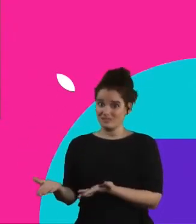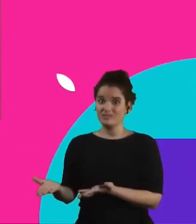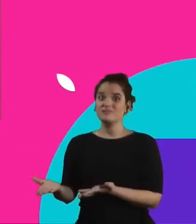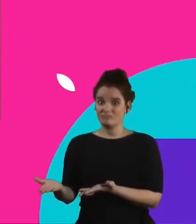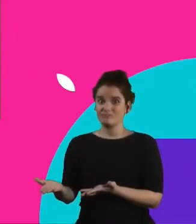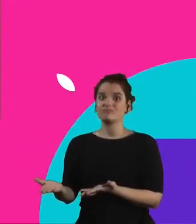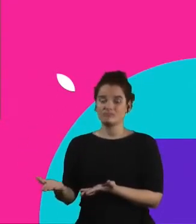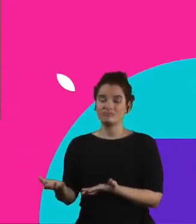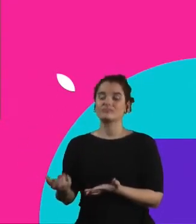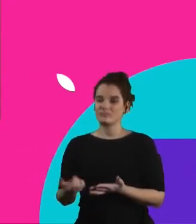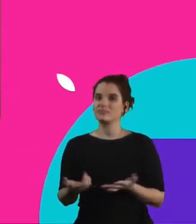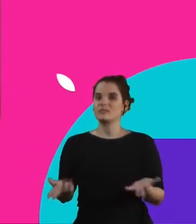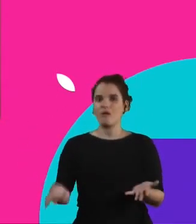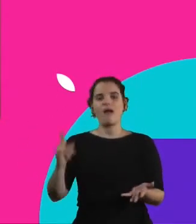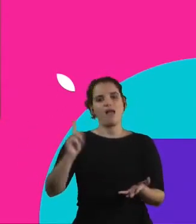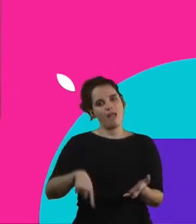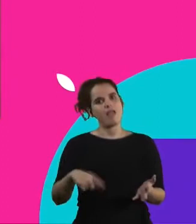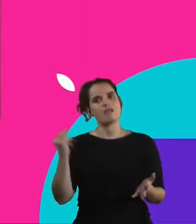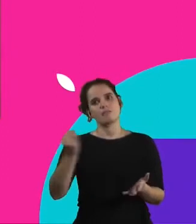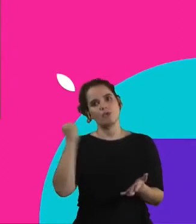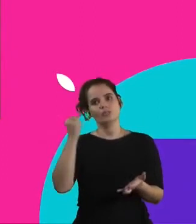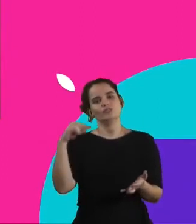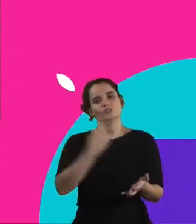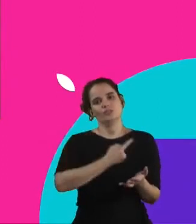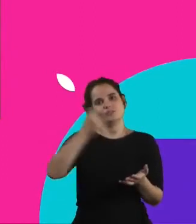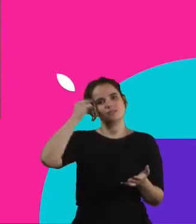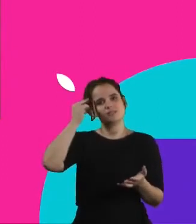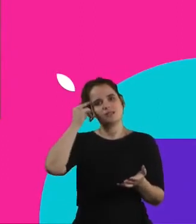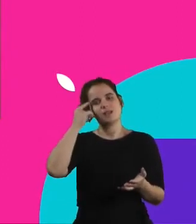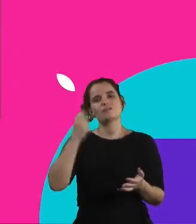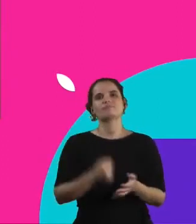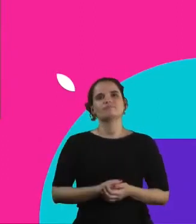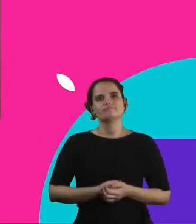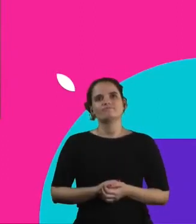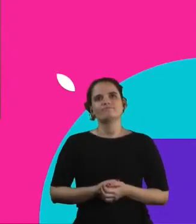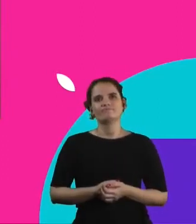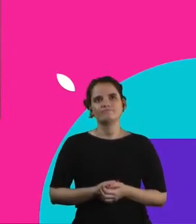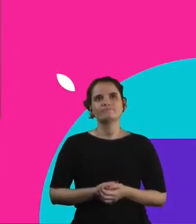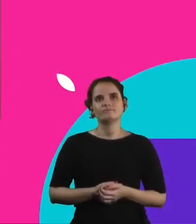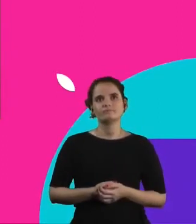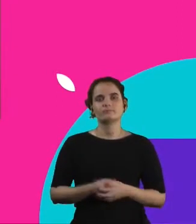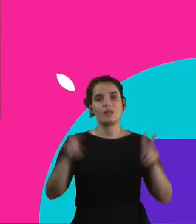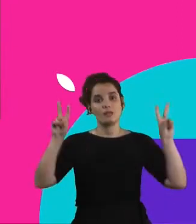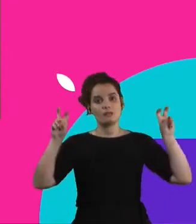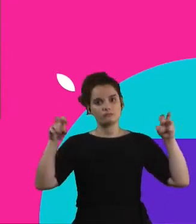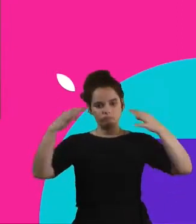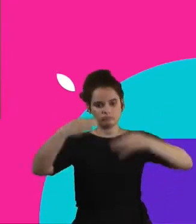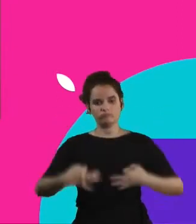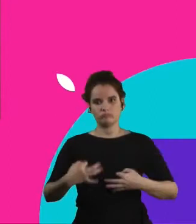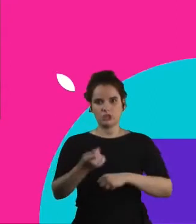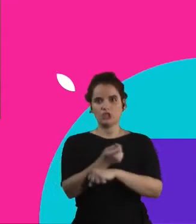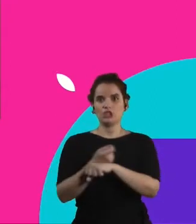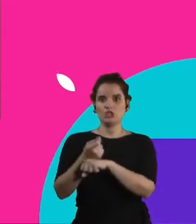Então, existe uma questão importante da gente pensar que é. O acesso à dignidade